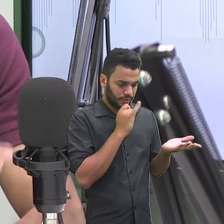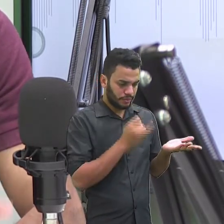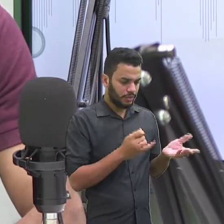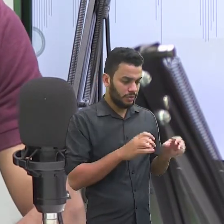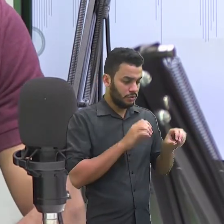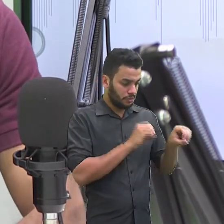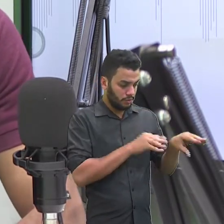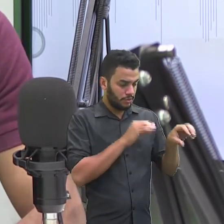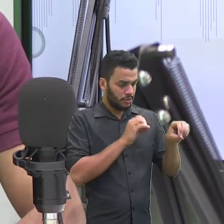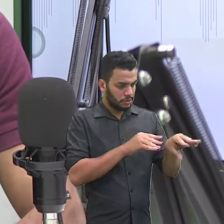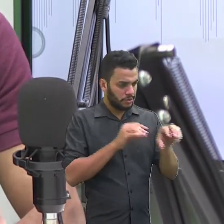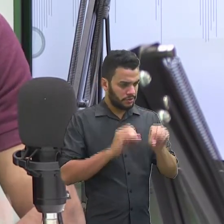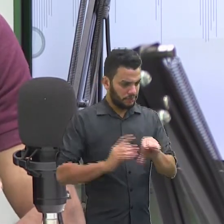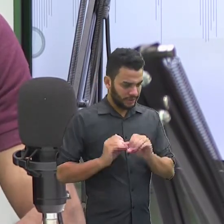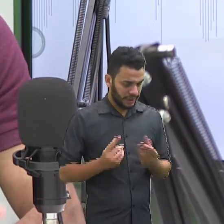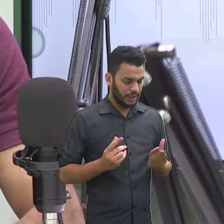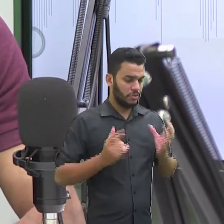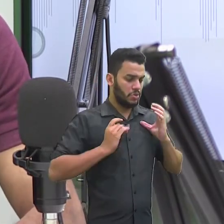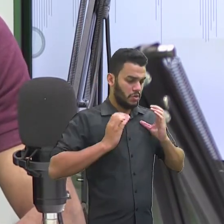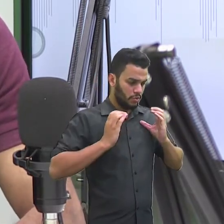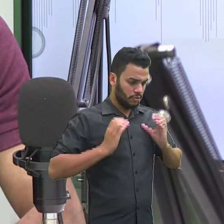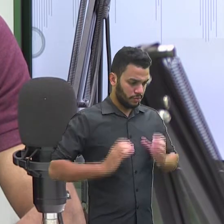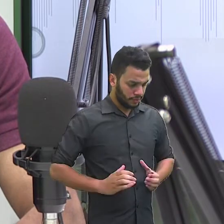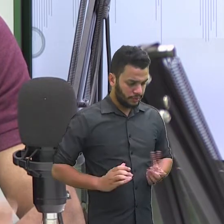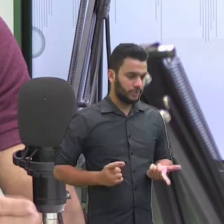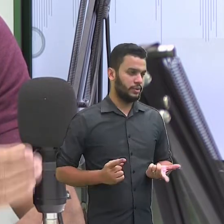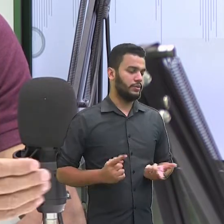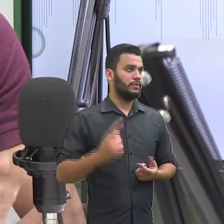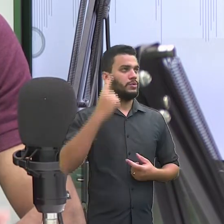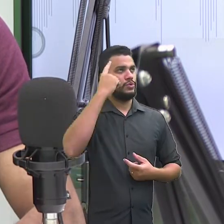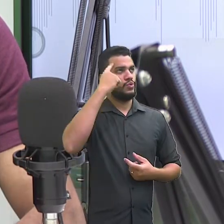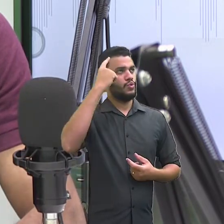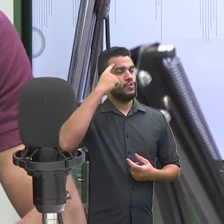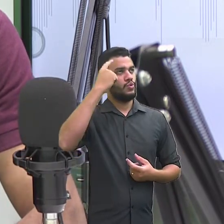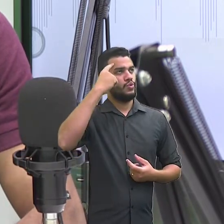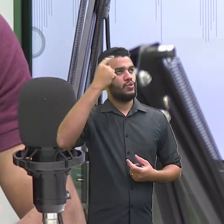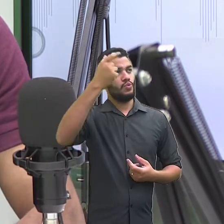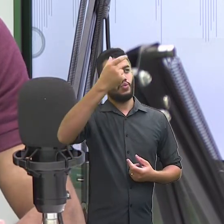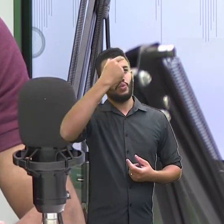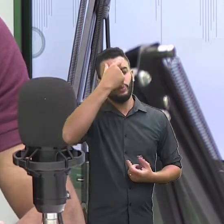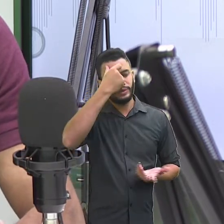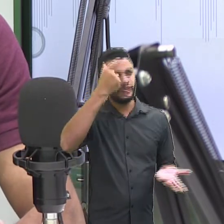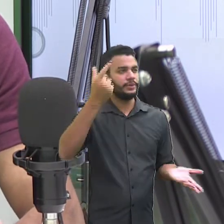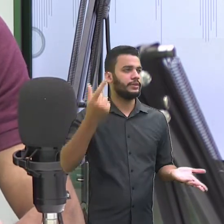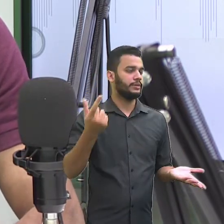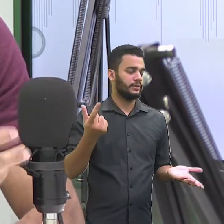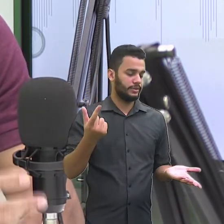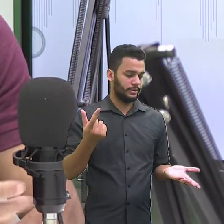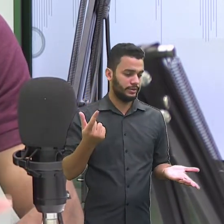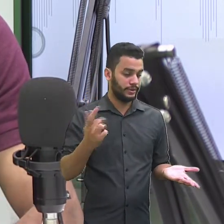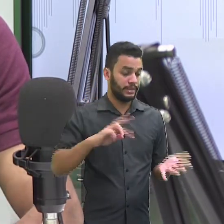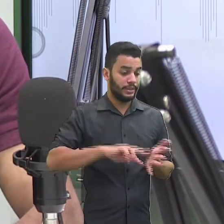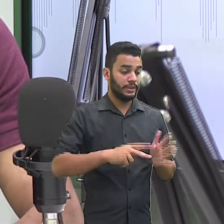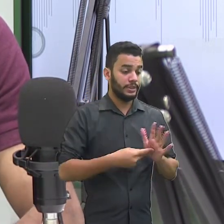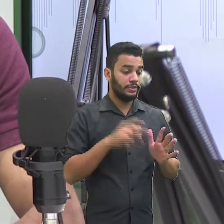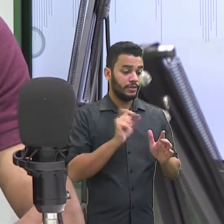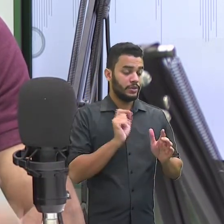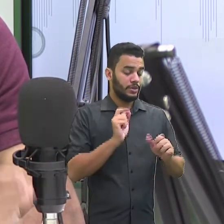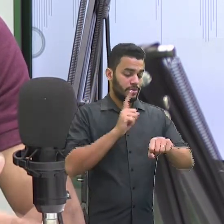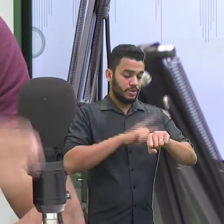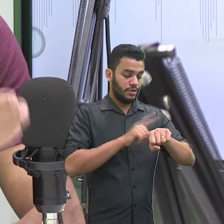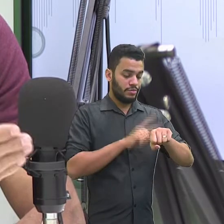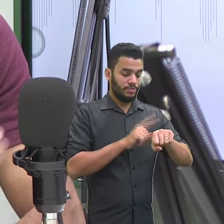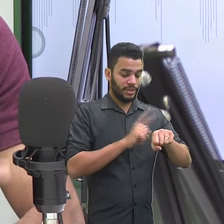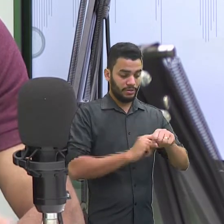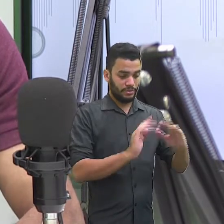bem criados em casa, estes tendem, obviamente, a serem bons alunos, a serem bons cidadãos, a